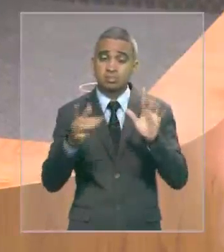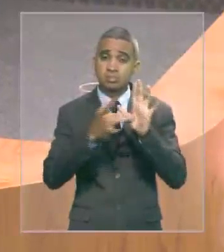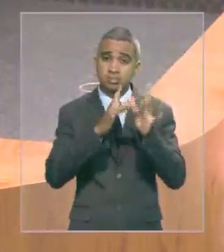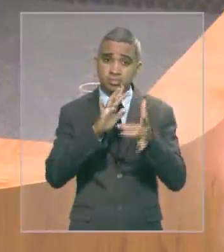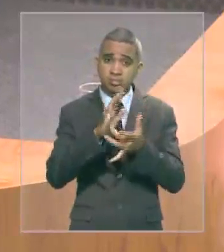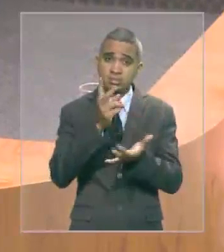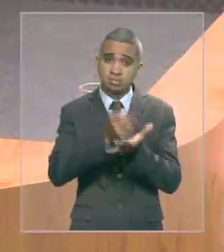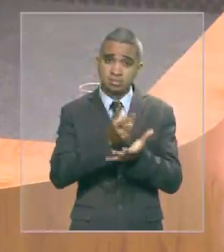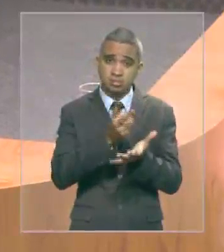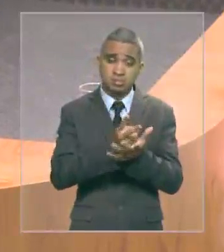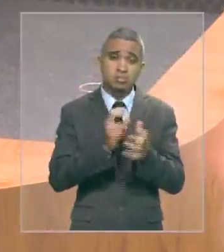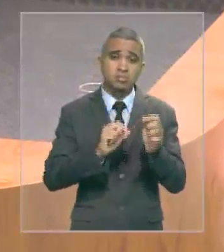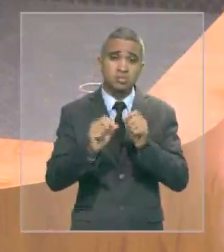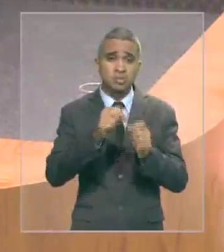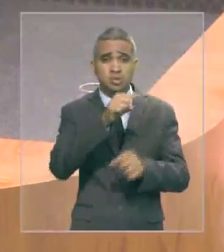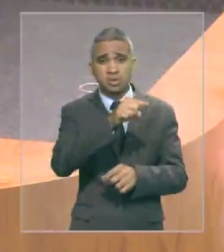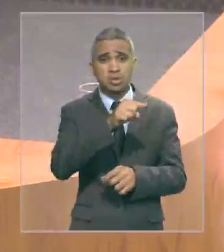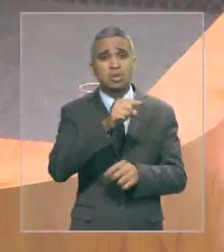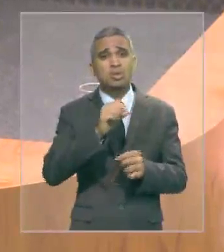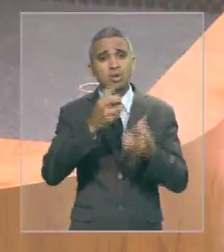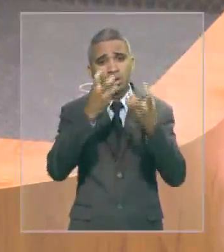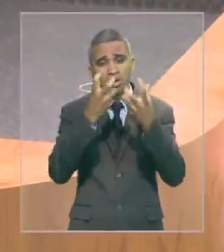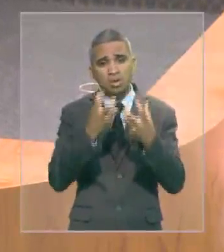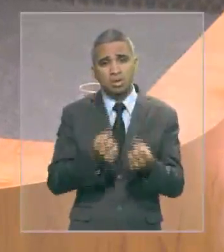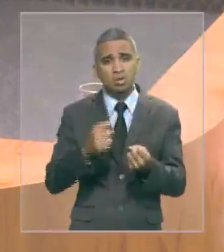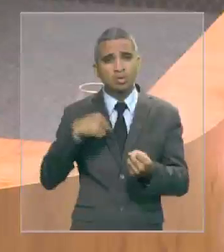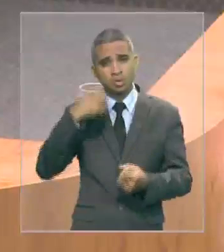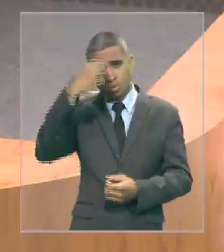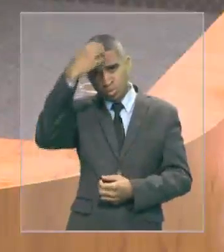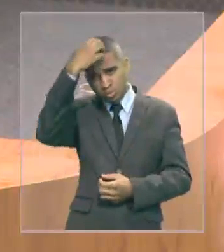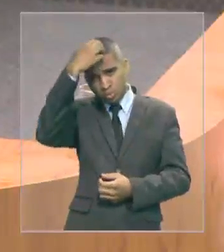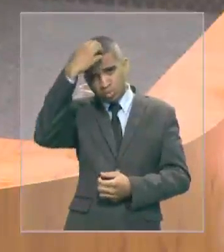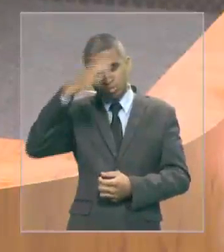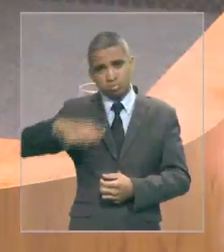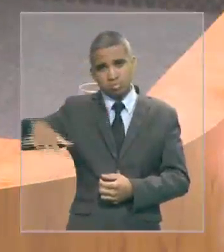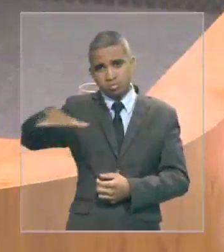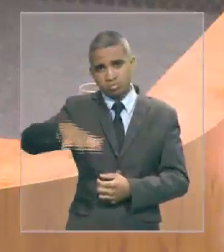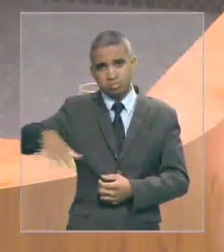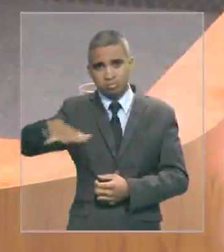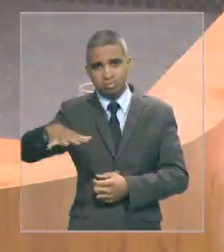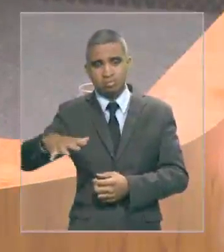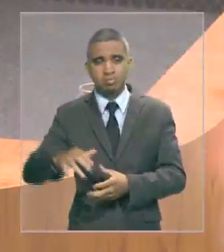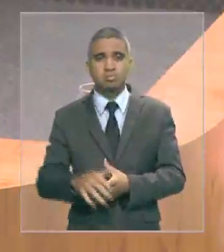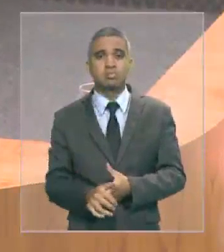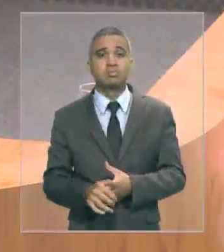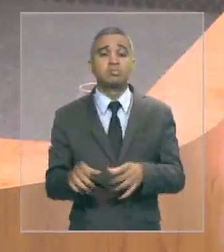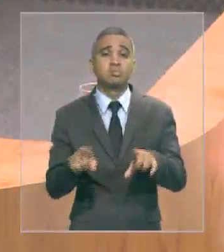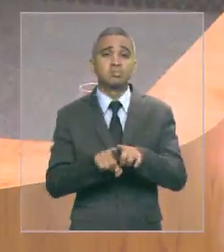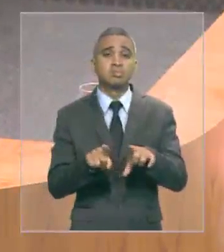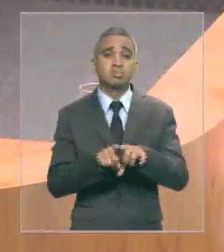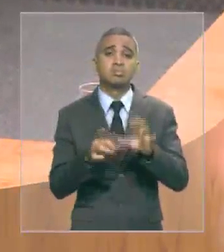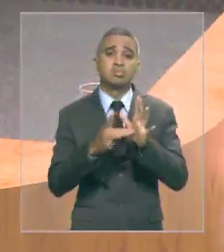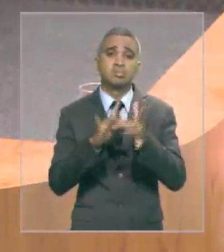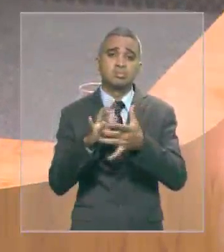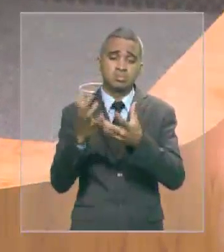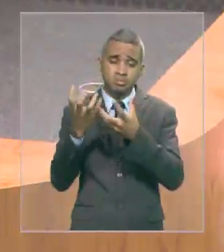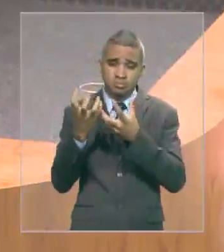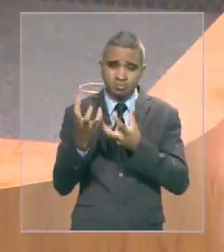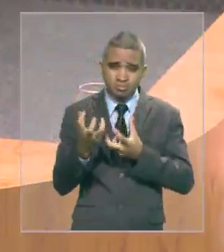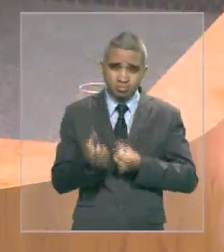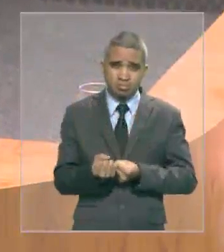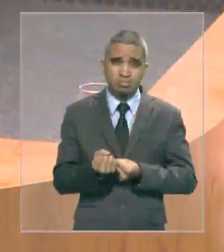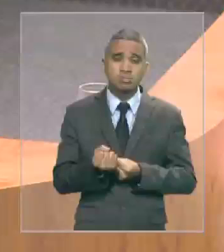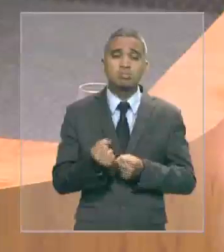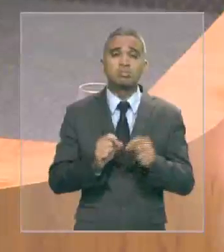foi ferido por causa das nossas transgressões e moído por causa das nossas iniquidades. O castigo que nos